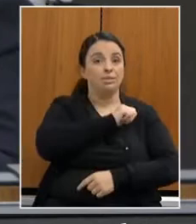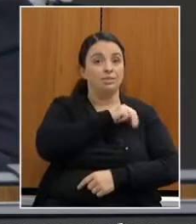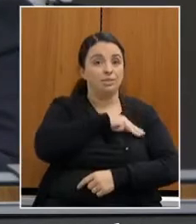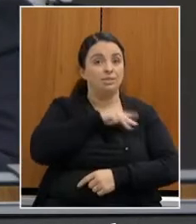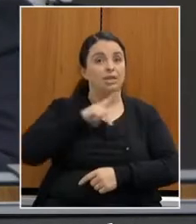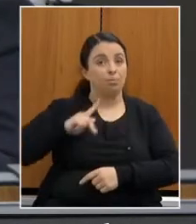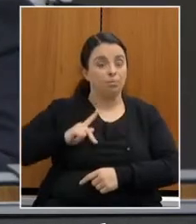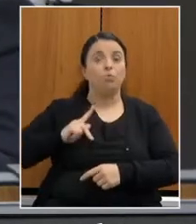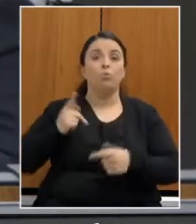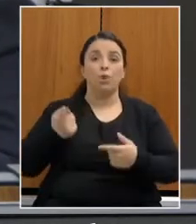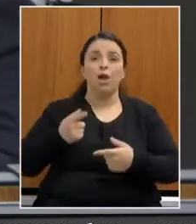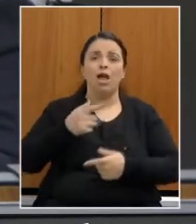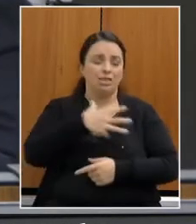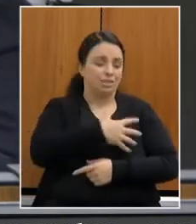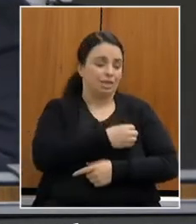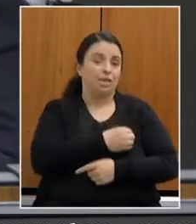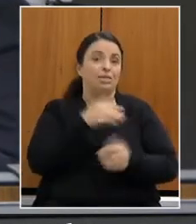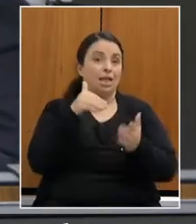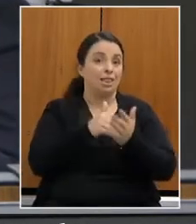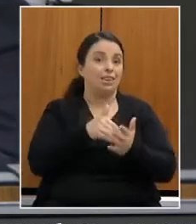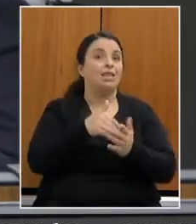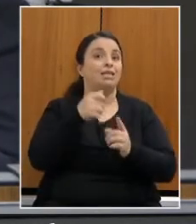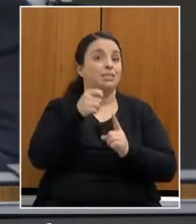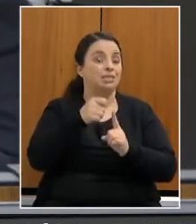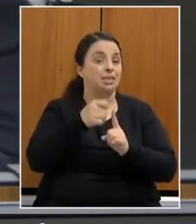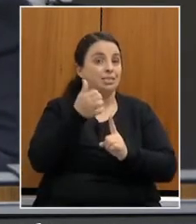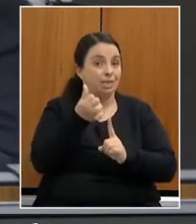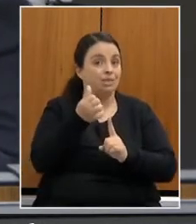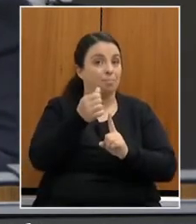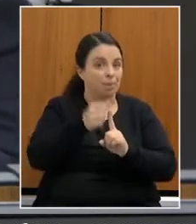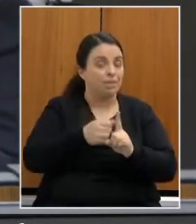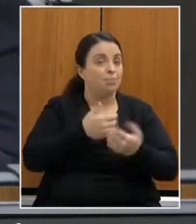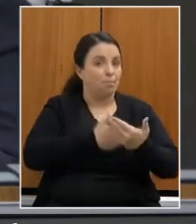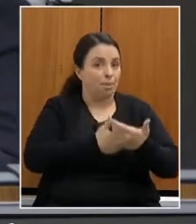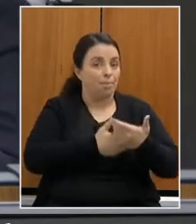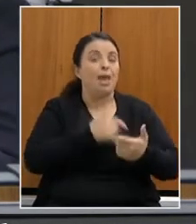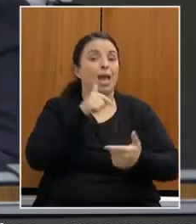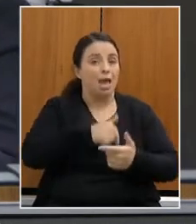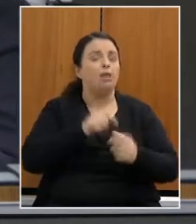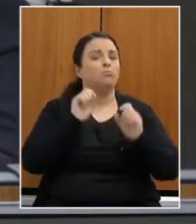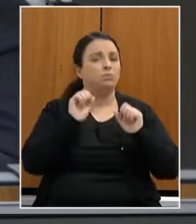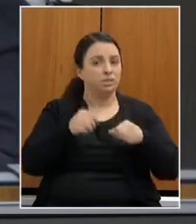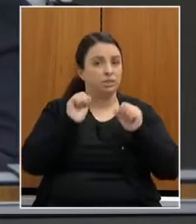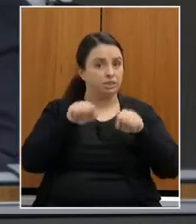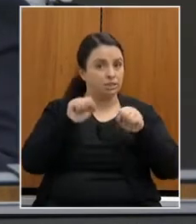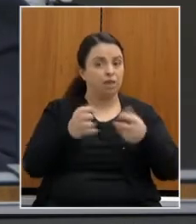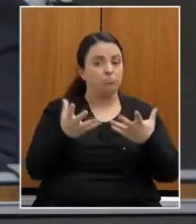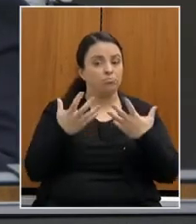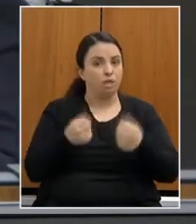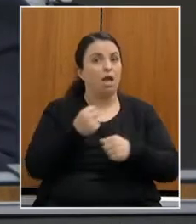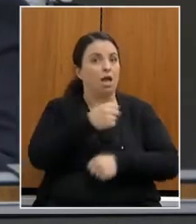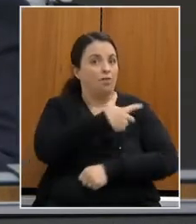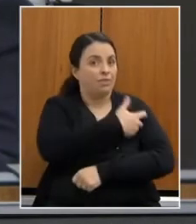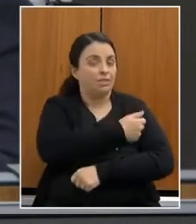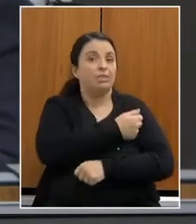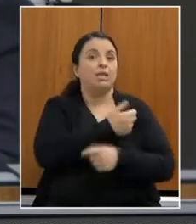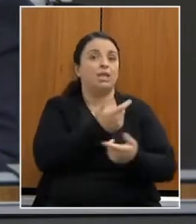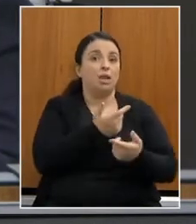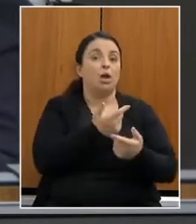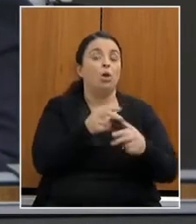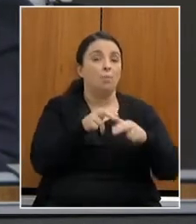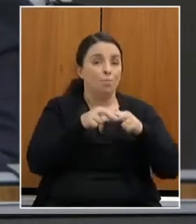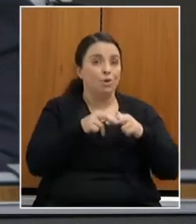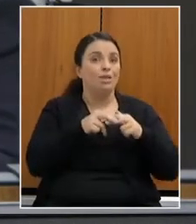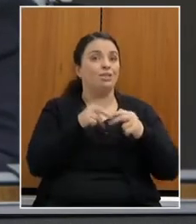incentivar a amamentação exclusiva que é até seis meses e diante também da possibilidade de passar o anticorpo pelo leito que ainda